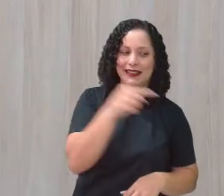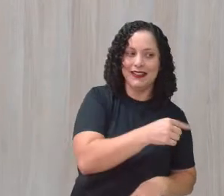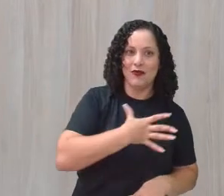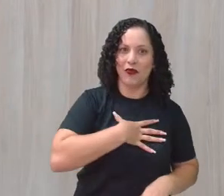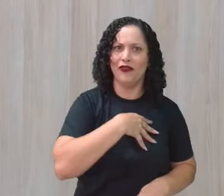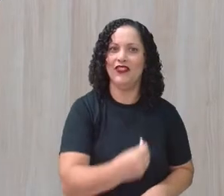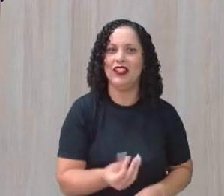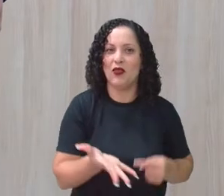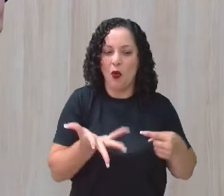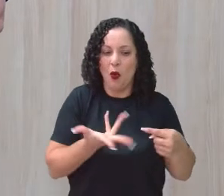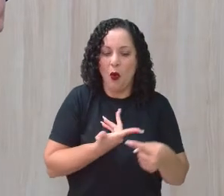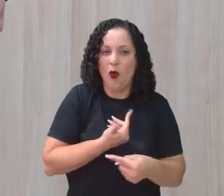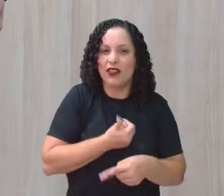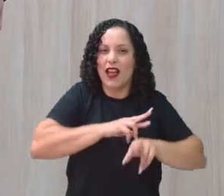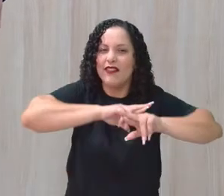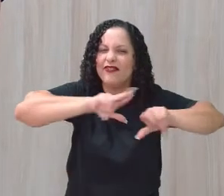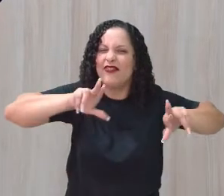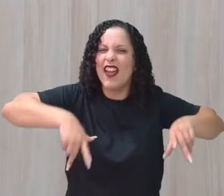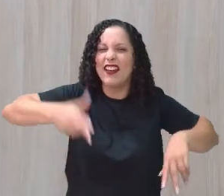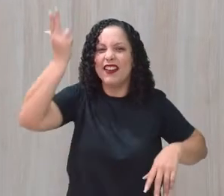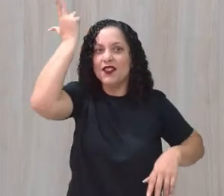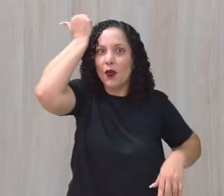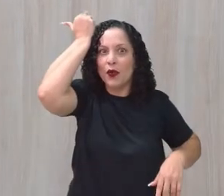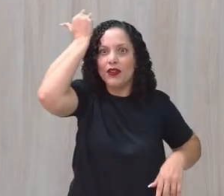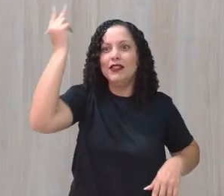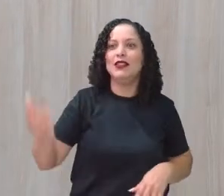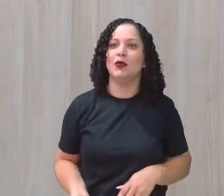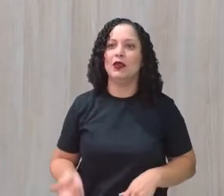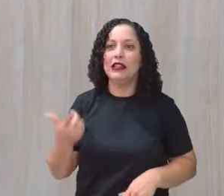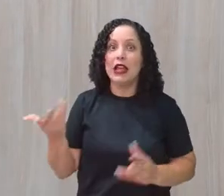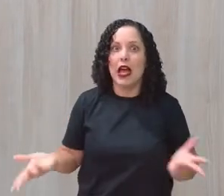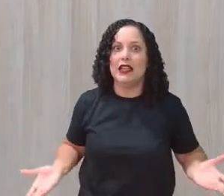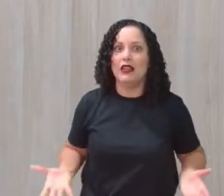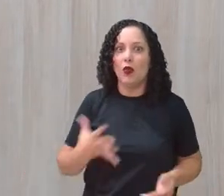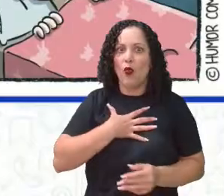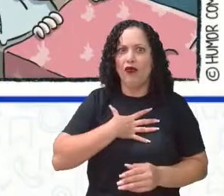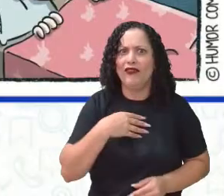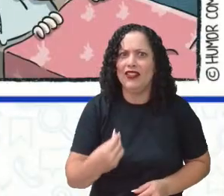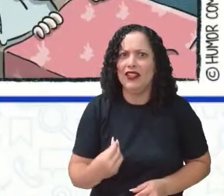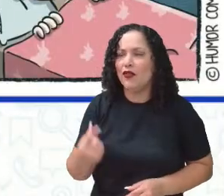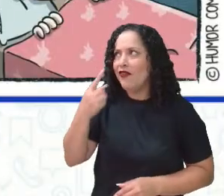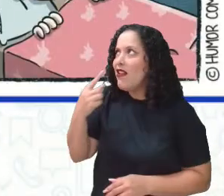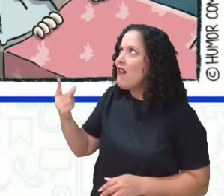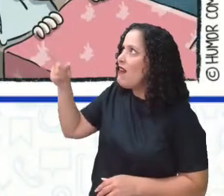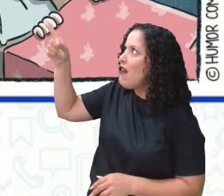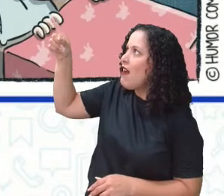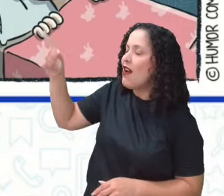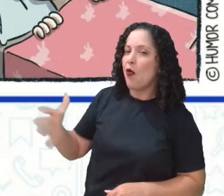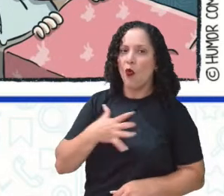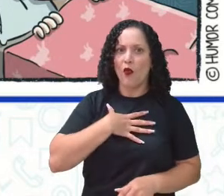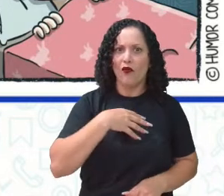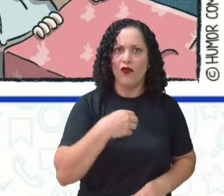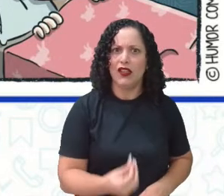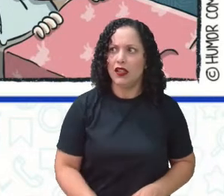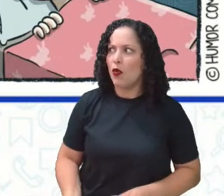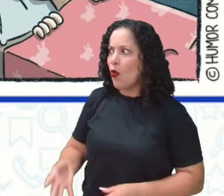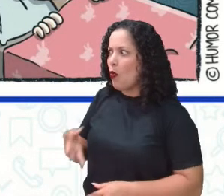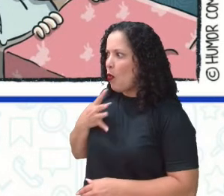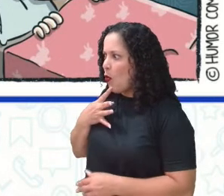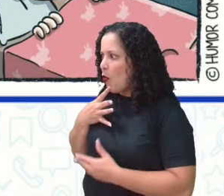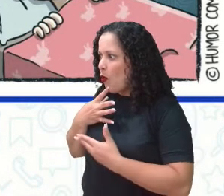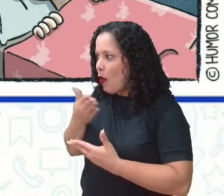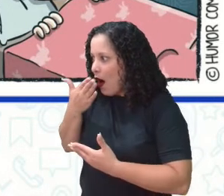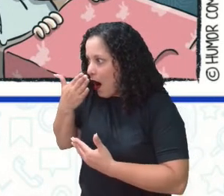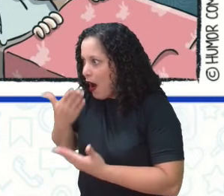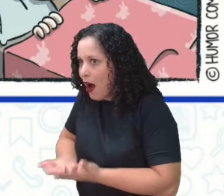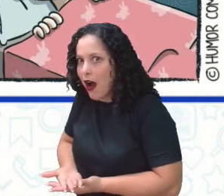que será? E aí ele assusta, não é? Vejam a expressão dele no último quadrinho. É porque ele percebe que parece que a mãe